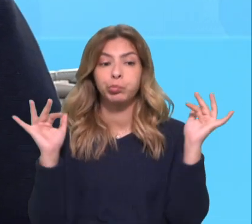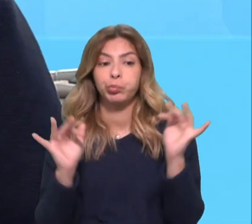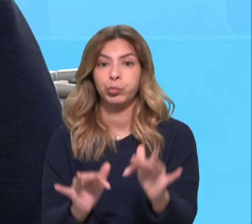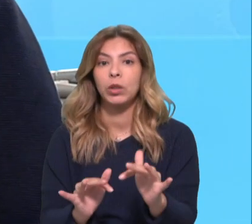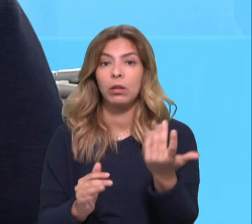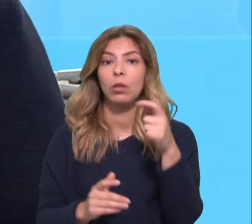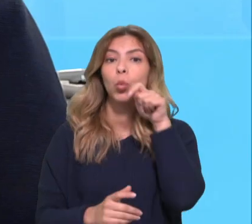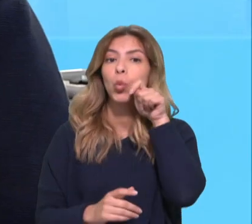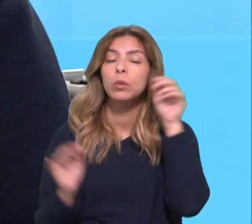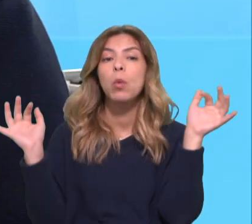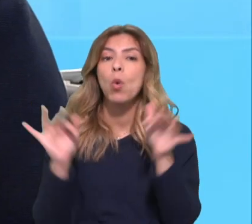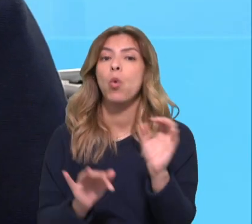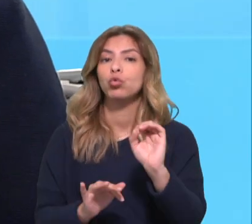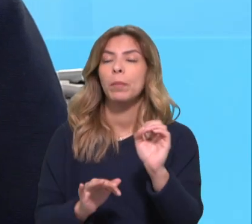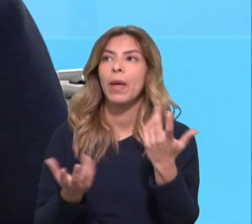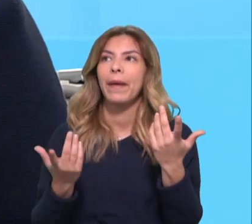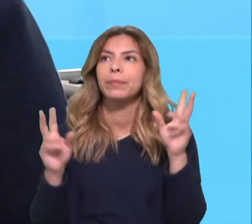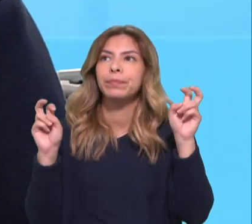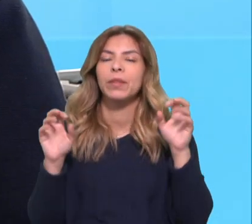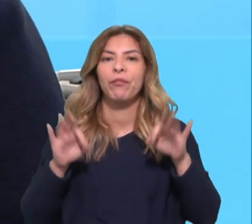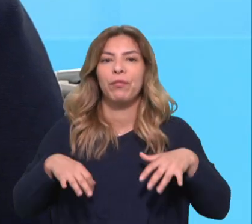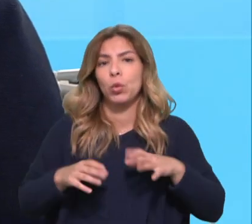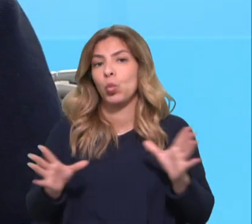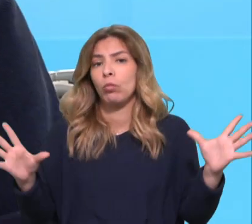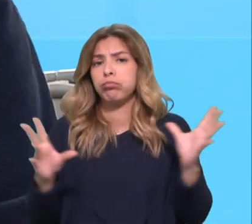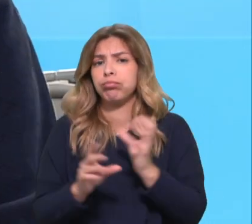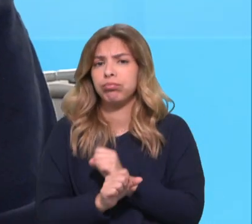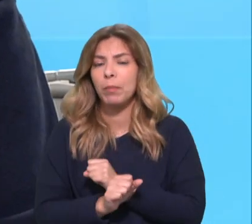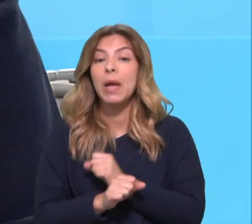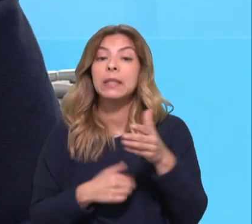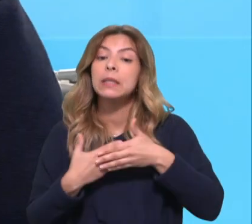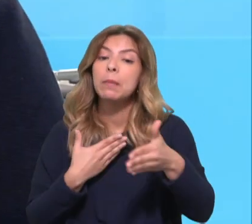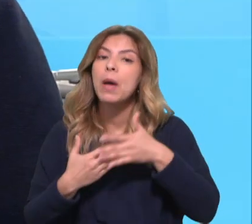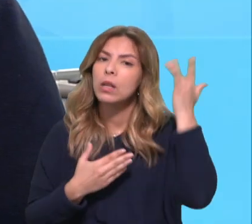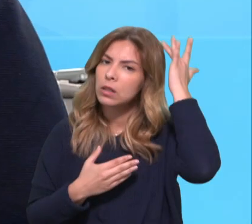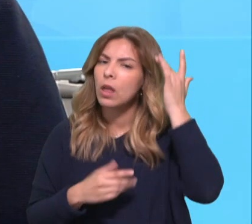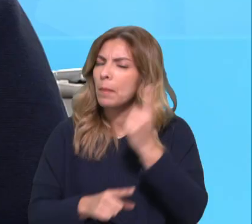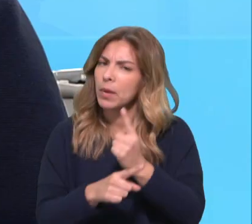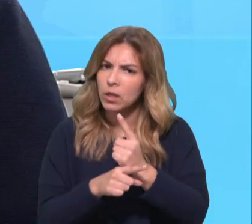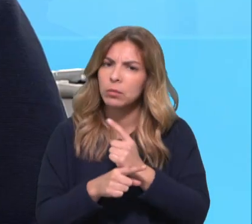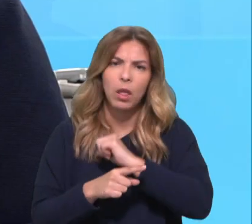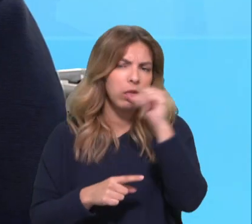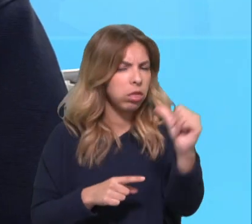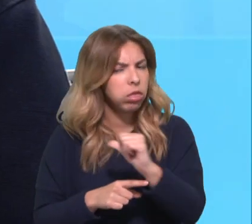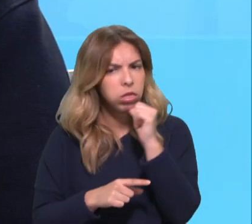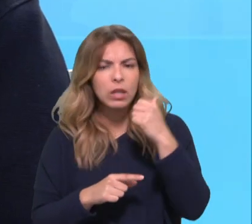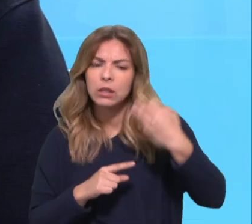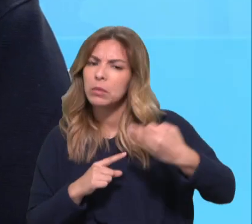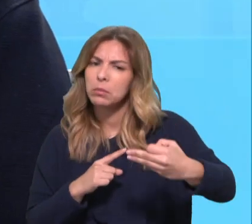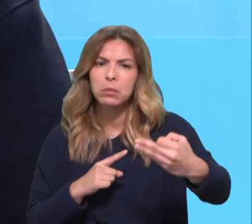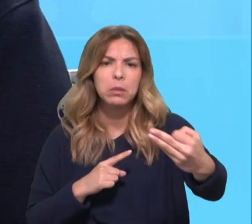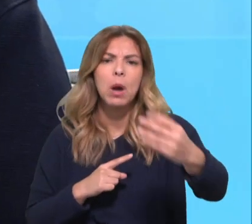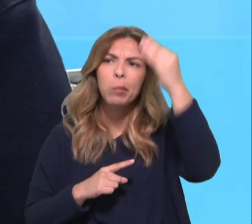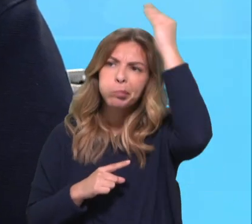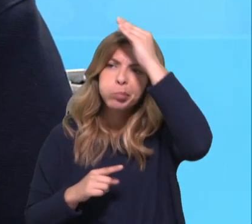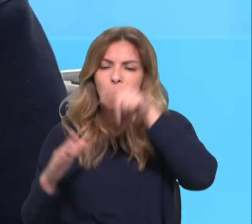tudo acaba, não é? Não é questão da Semana Santa, porque portanto, a Semana Santa irá-se realizar de qualquer das formas, ou nos interiores das igrejas,